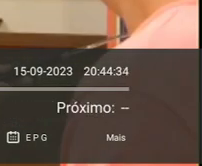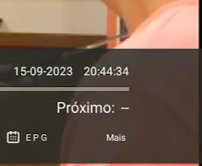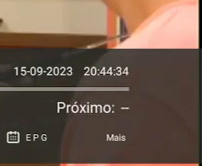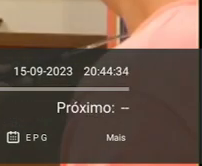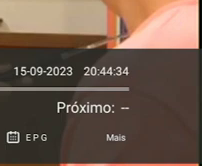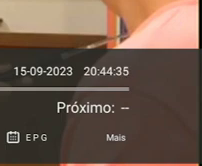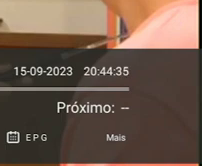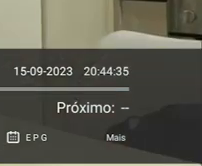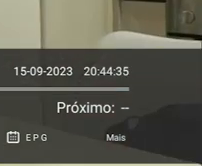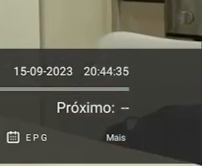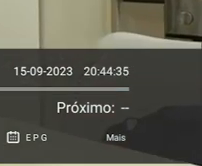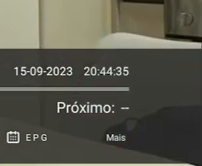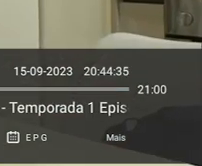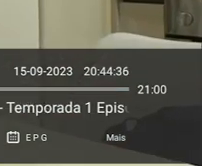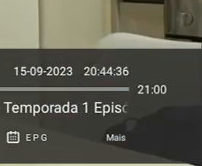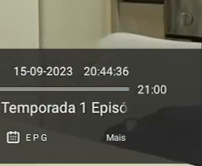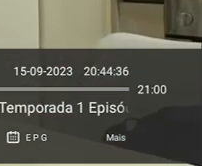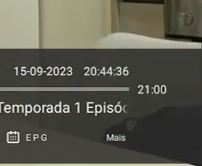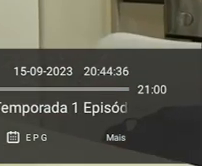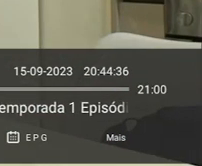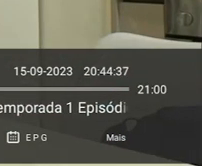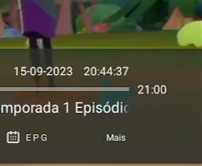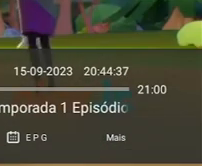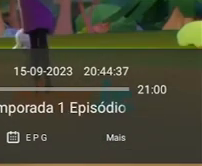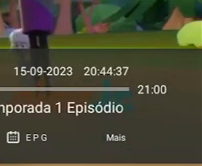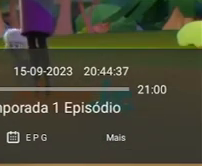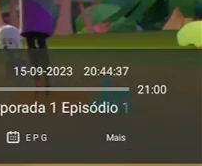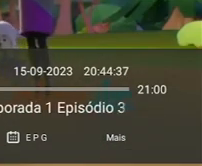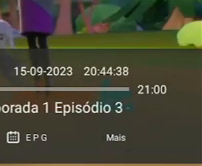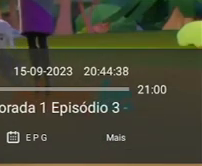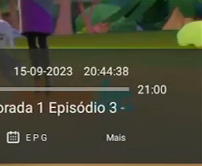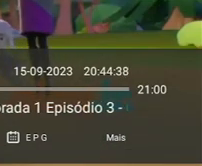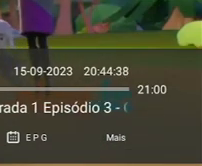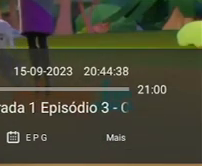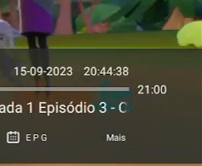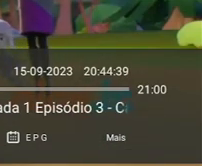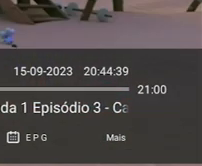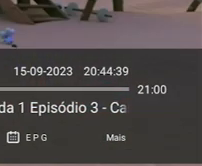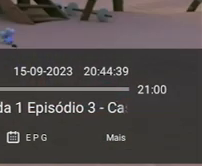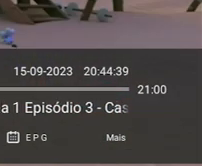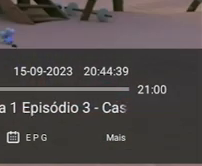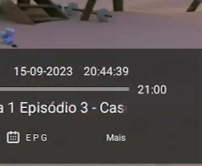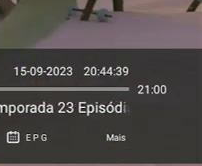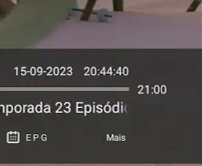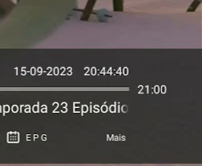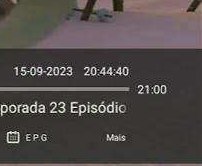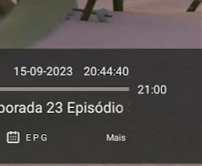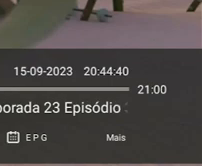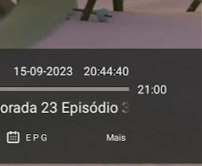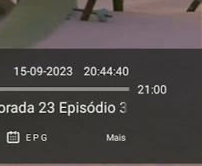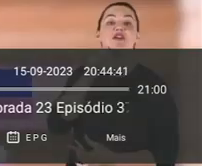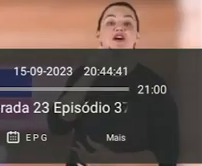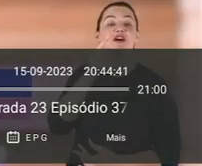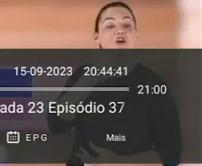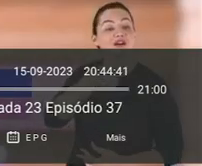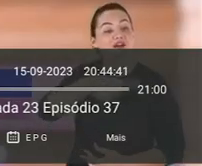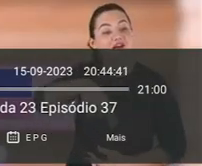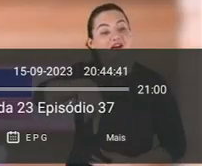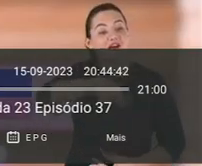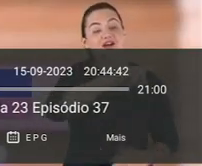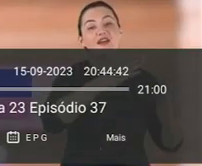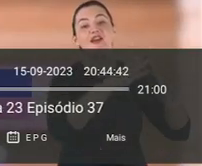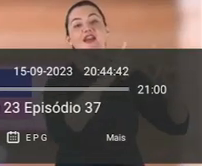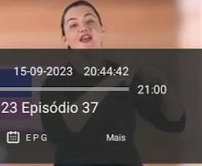Sara. Assim é melhor. decente